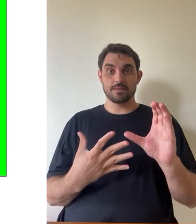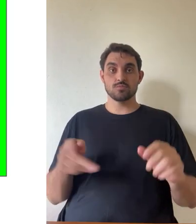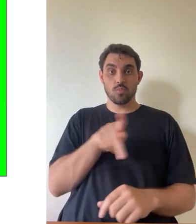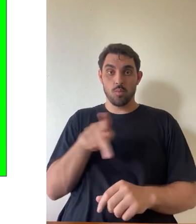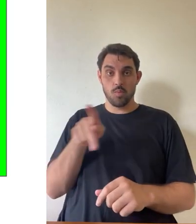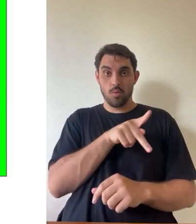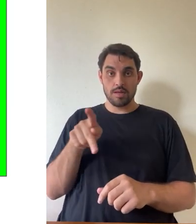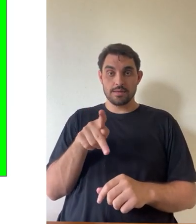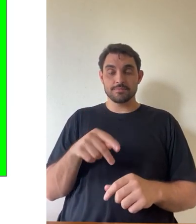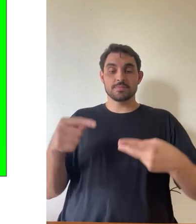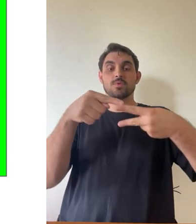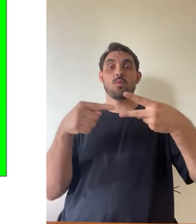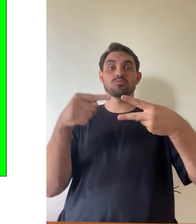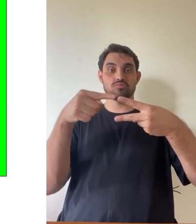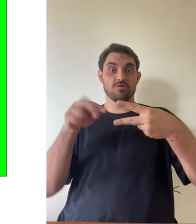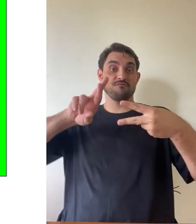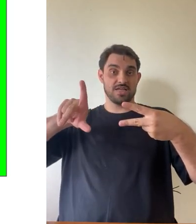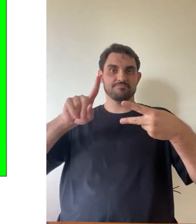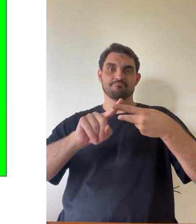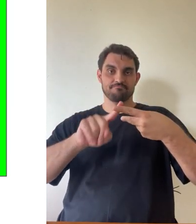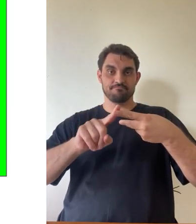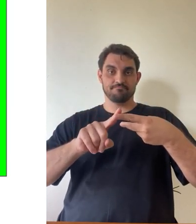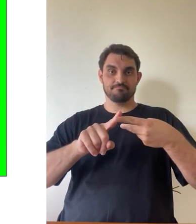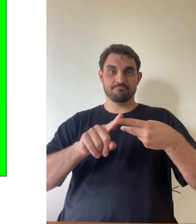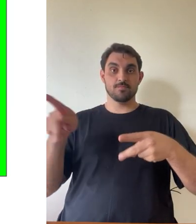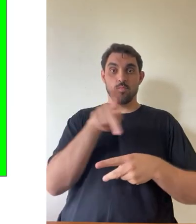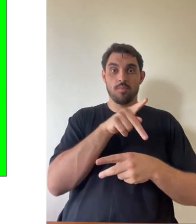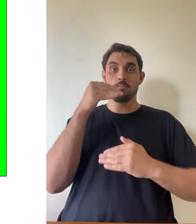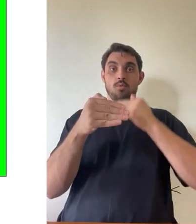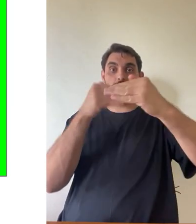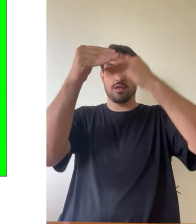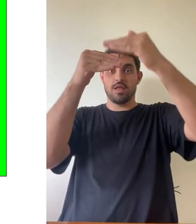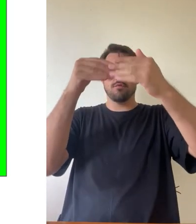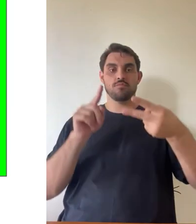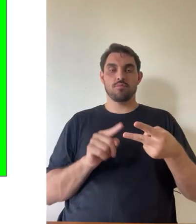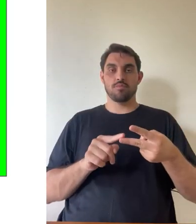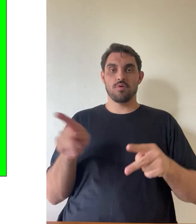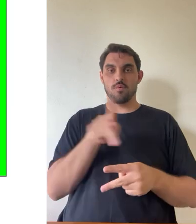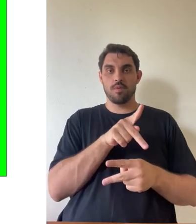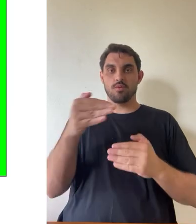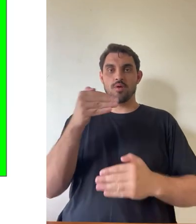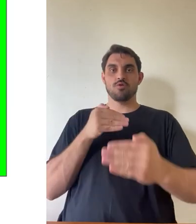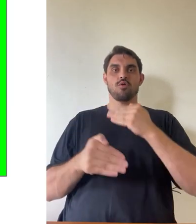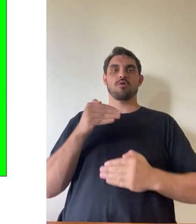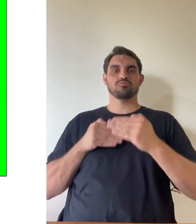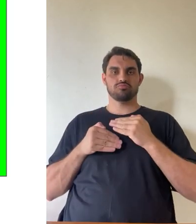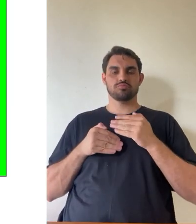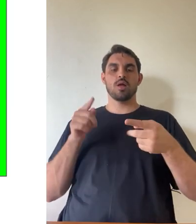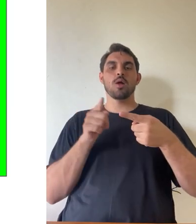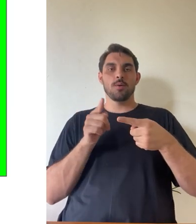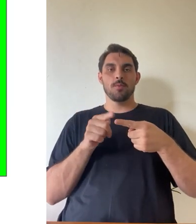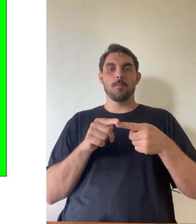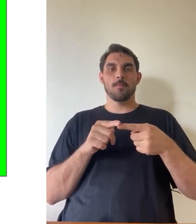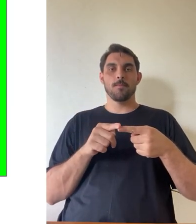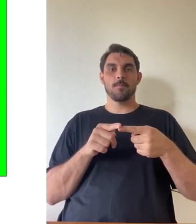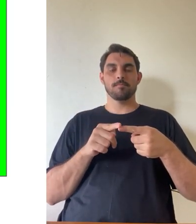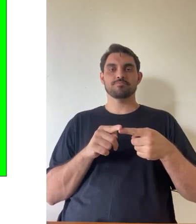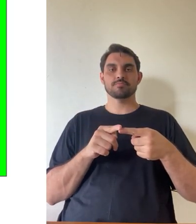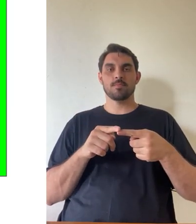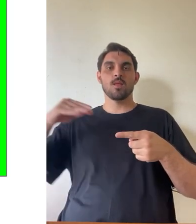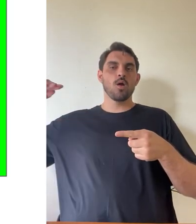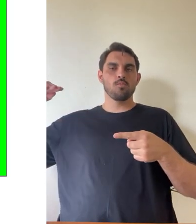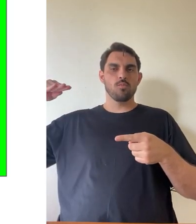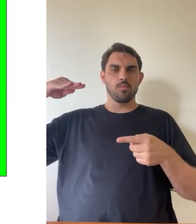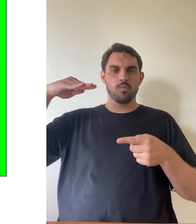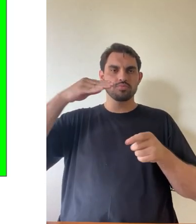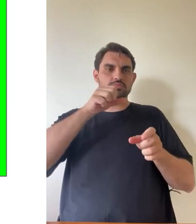classificar o movimento em dois tipos, progressivo ou retrógrado. Progressivo, quando o móvel